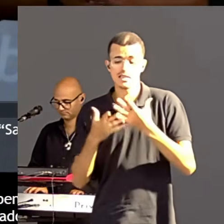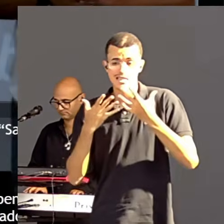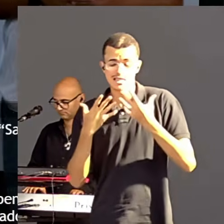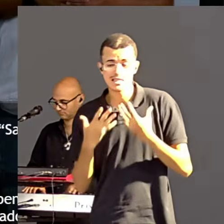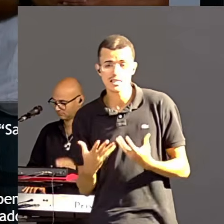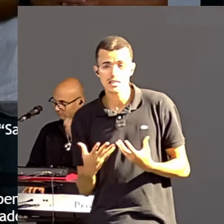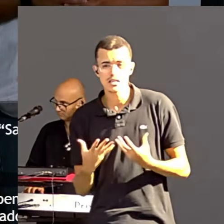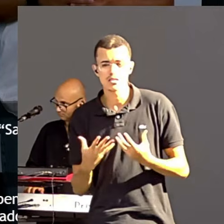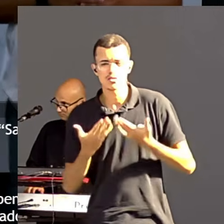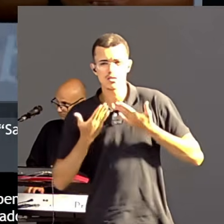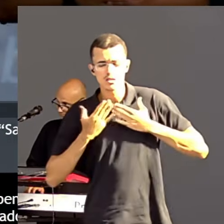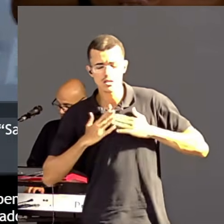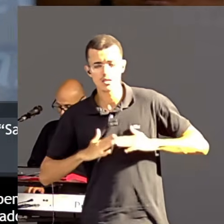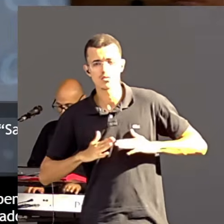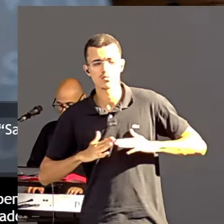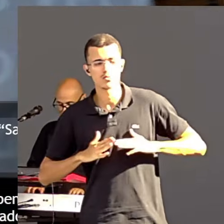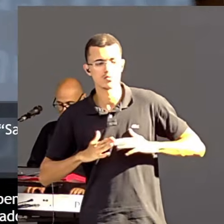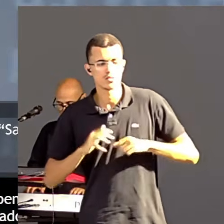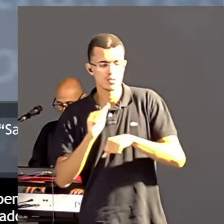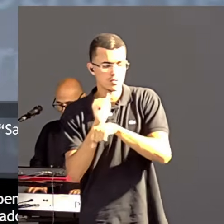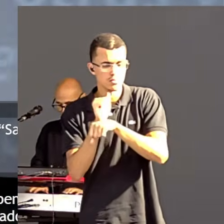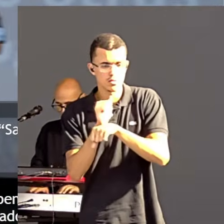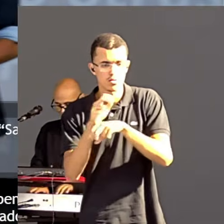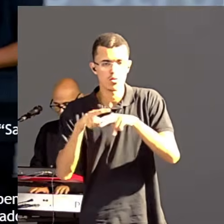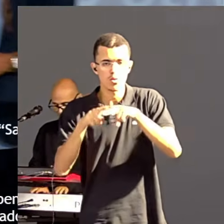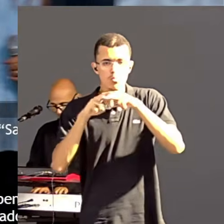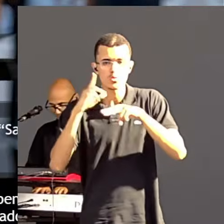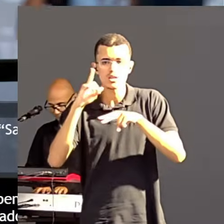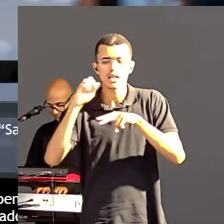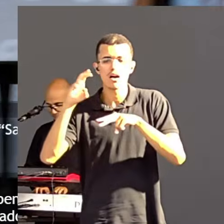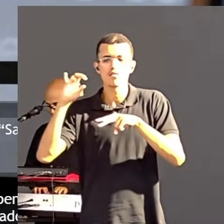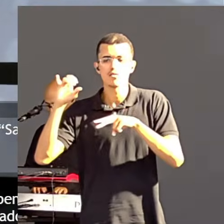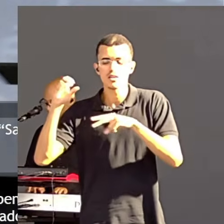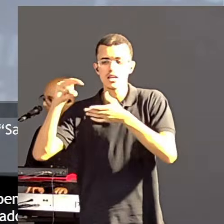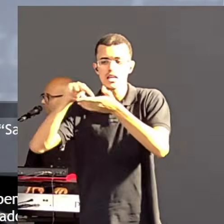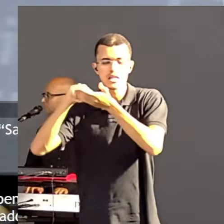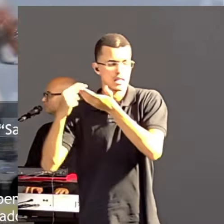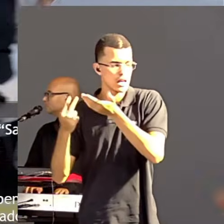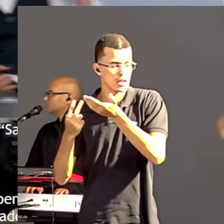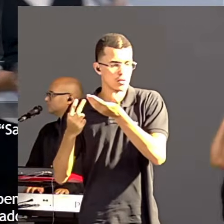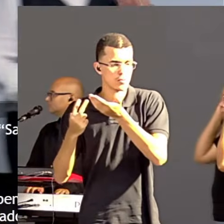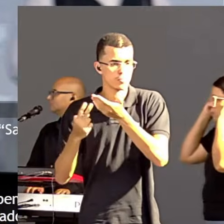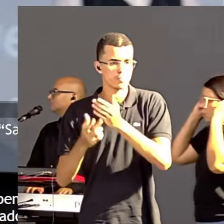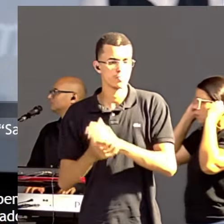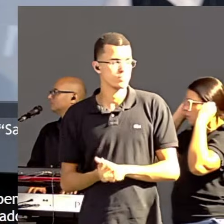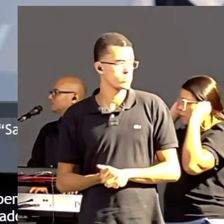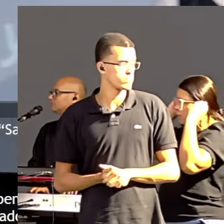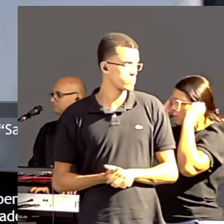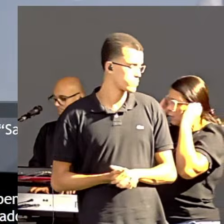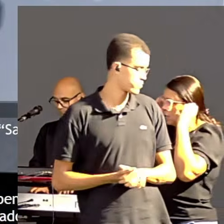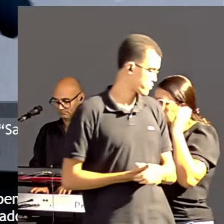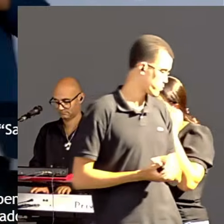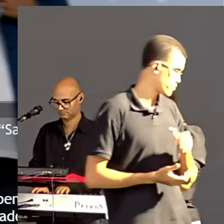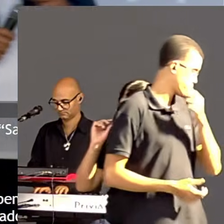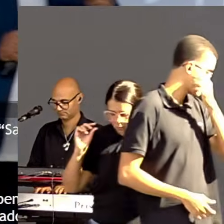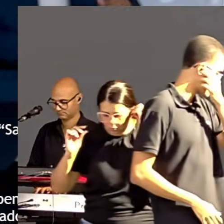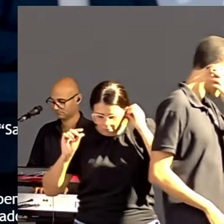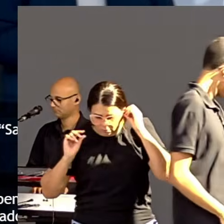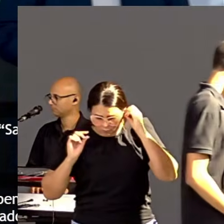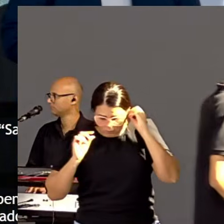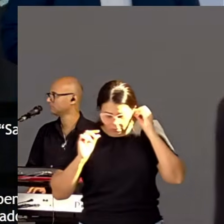Descansem, dê pausa. Foi por isso que Davi caiu, né? Porque estava extenuado, era tanta coisa